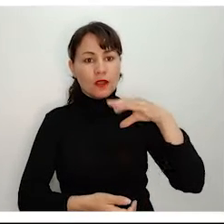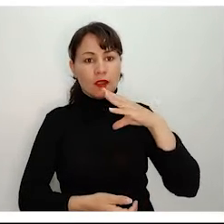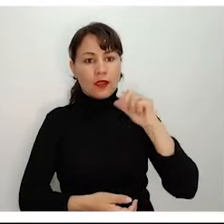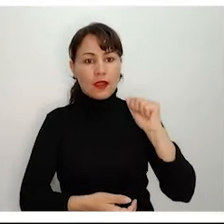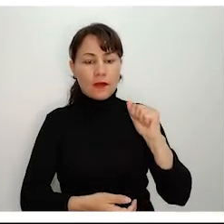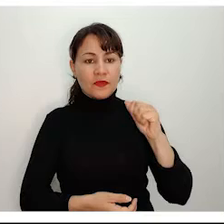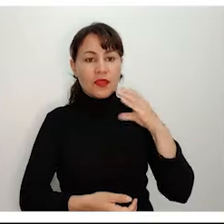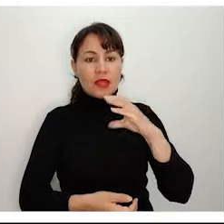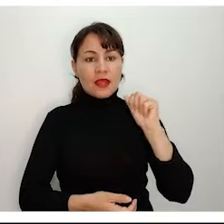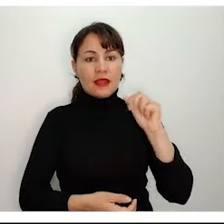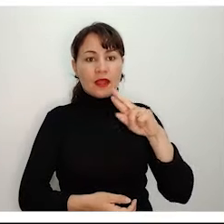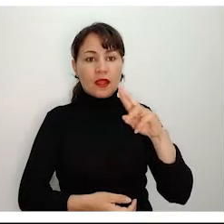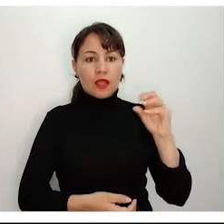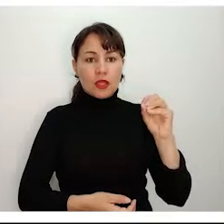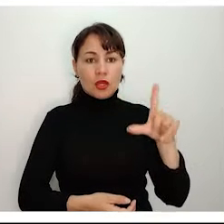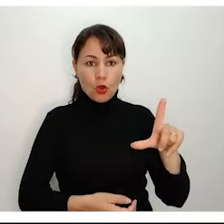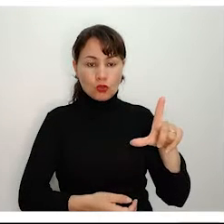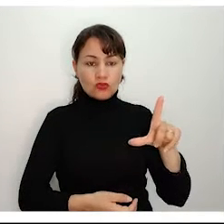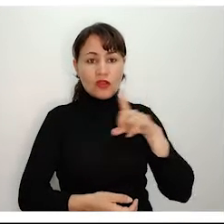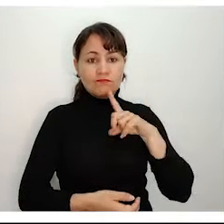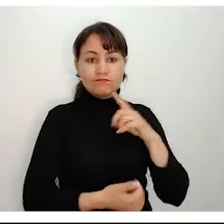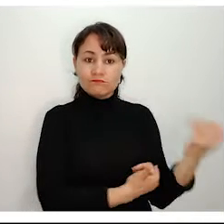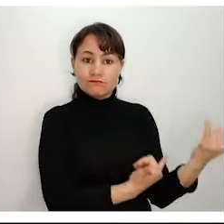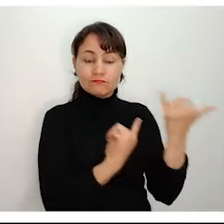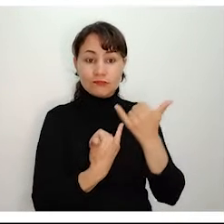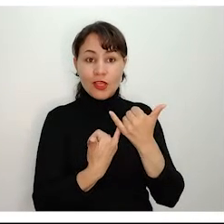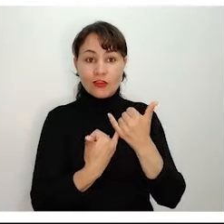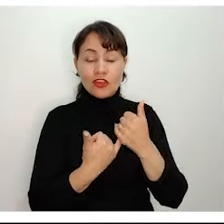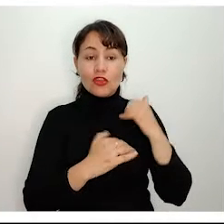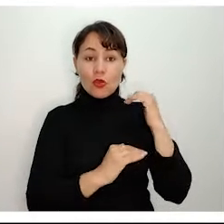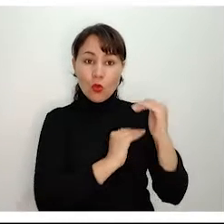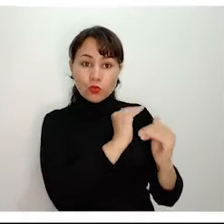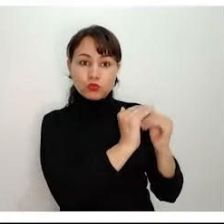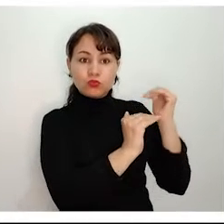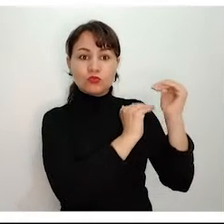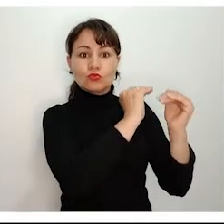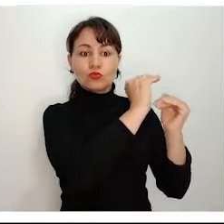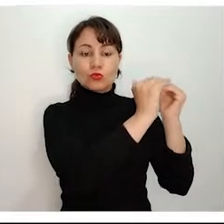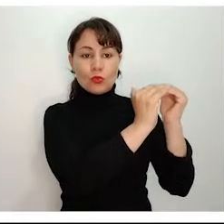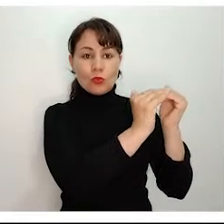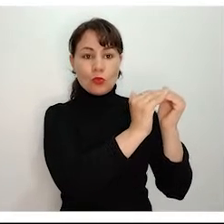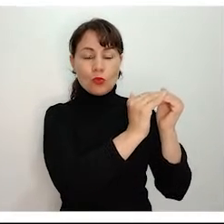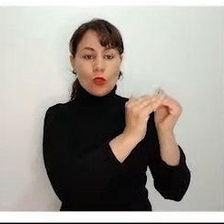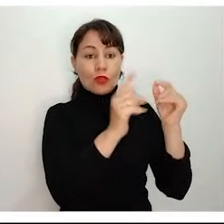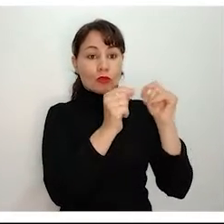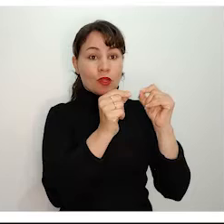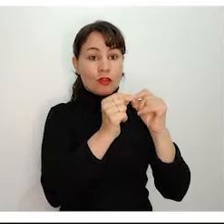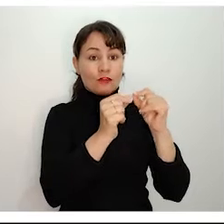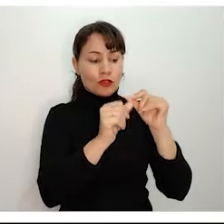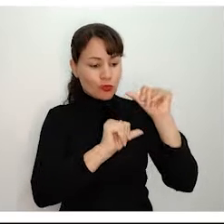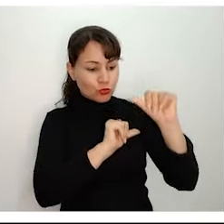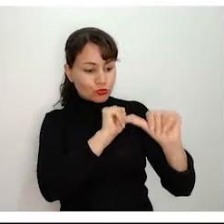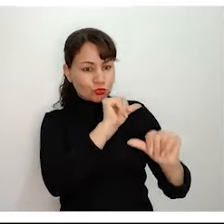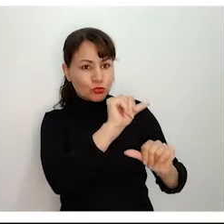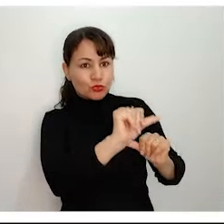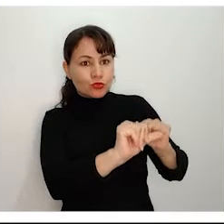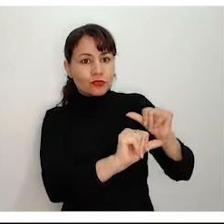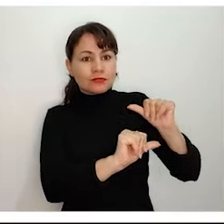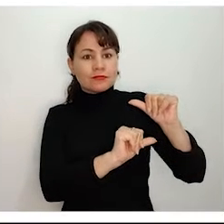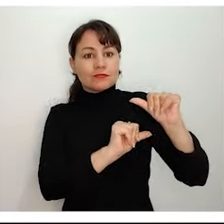Mônica e a Carol Pisa, elas nos trazem informação de que o crescimento ele é composto